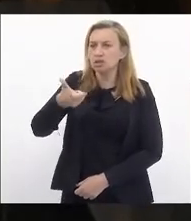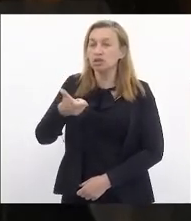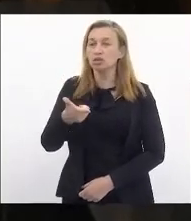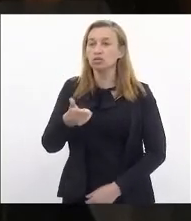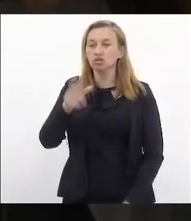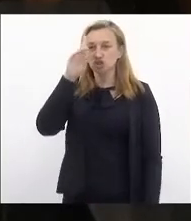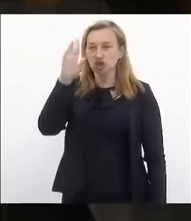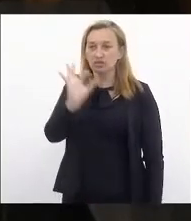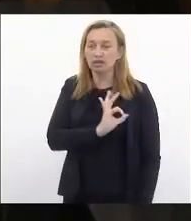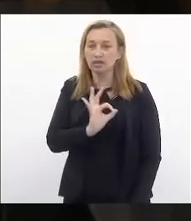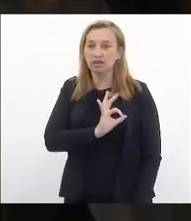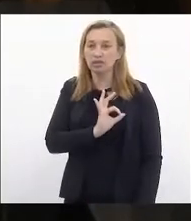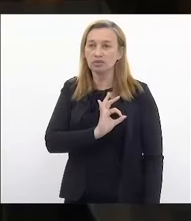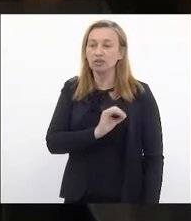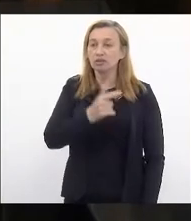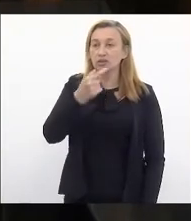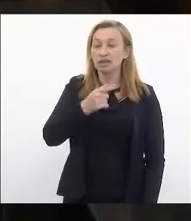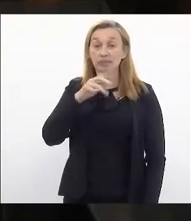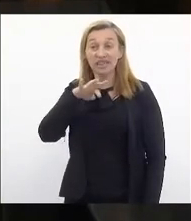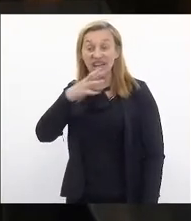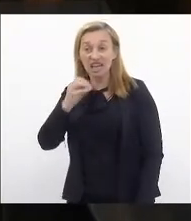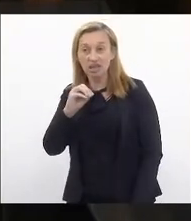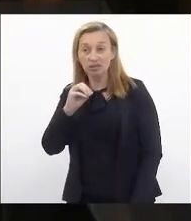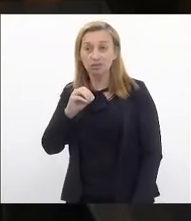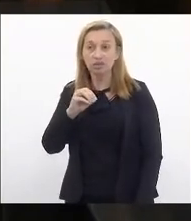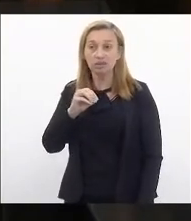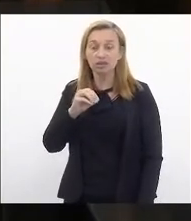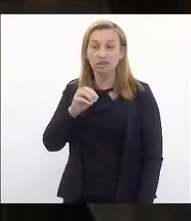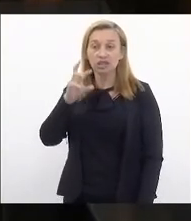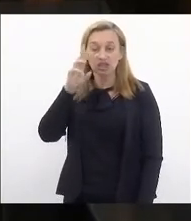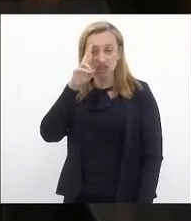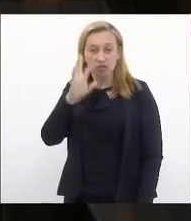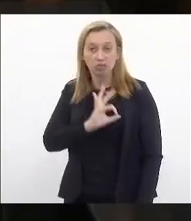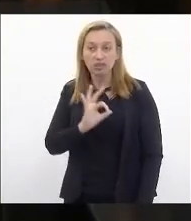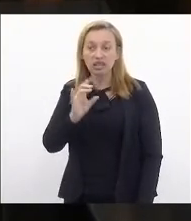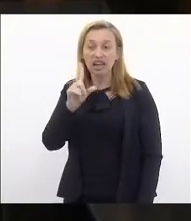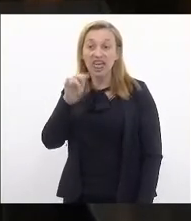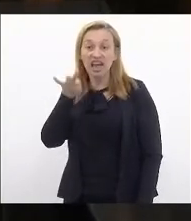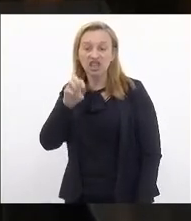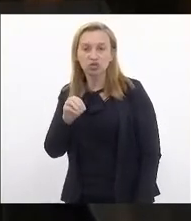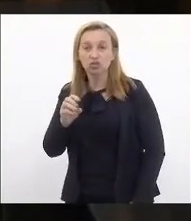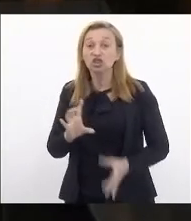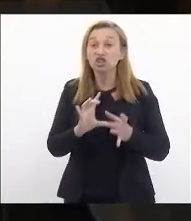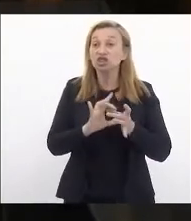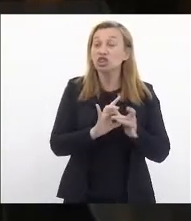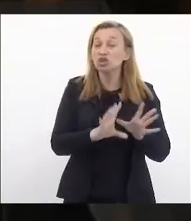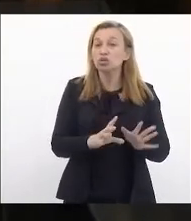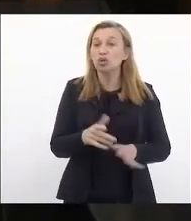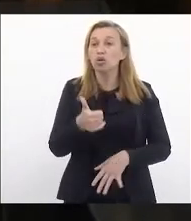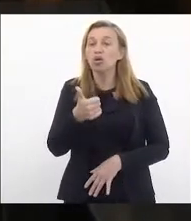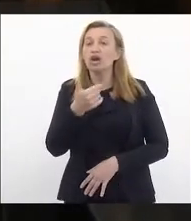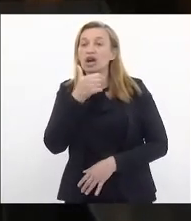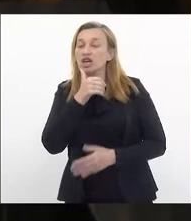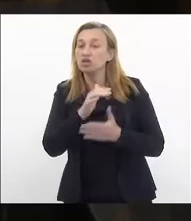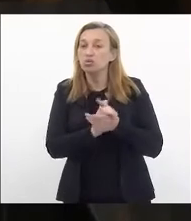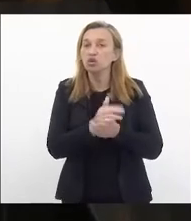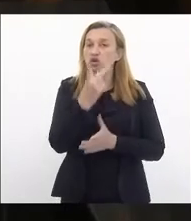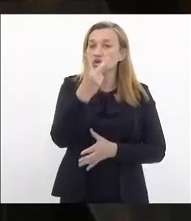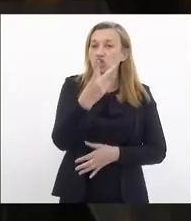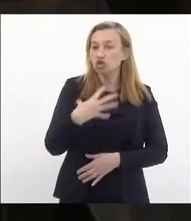sargento do sétimo batalhão sargento Leandro deixou esposa dois filhos